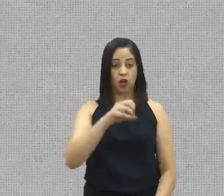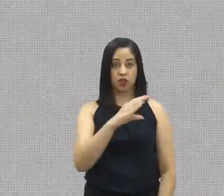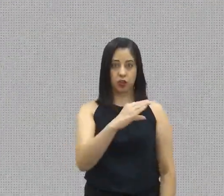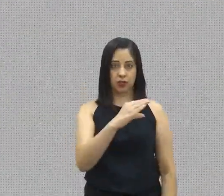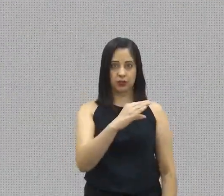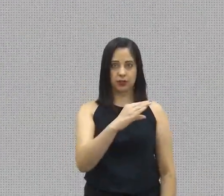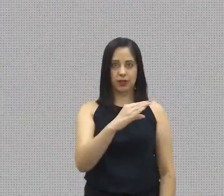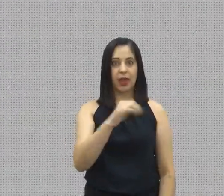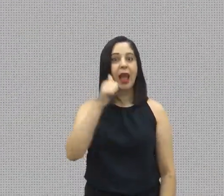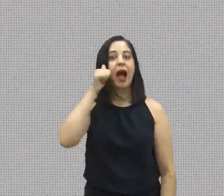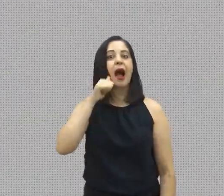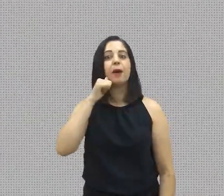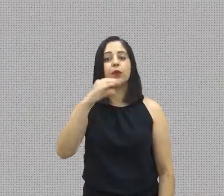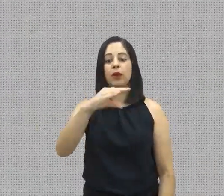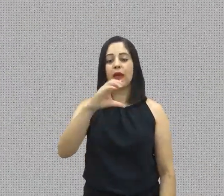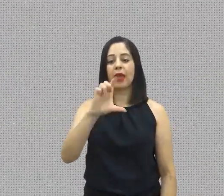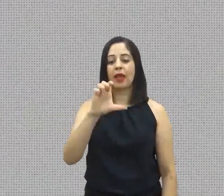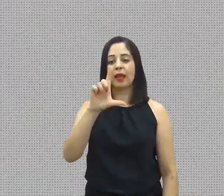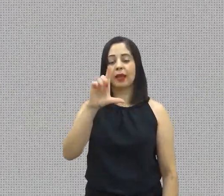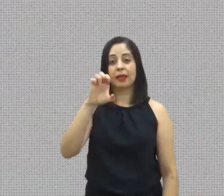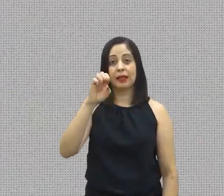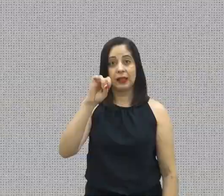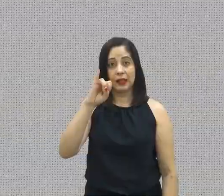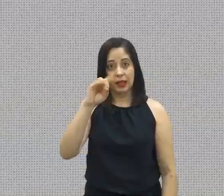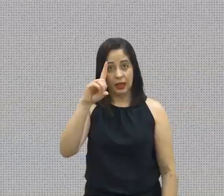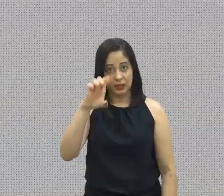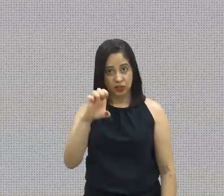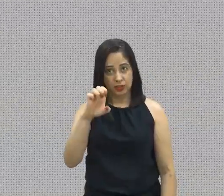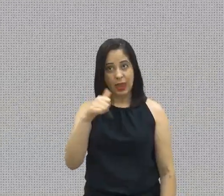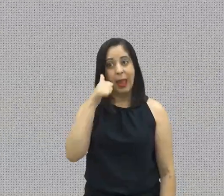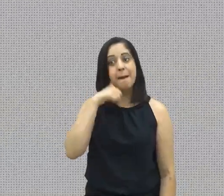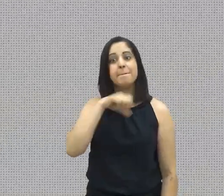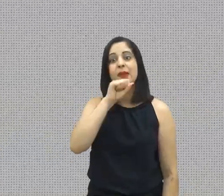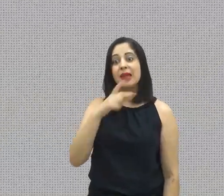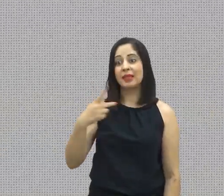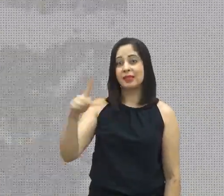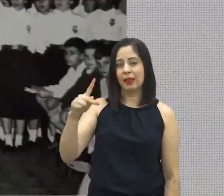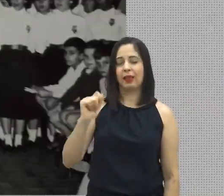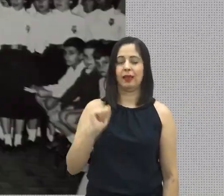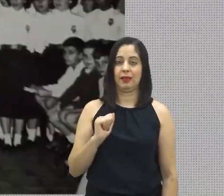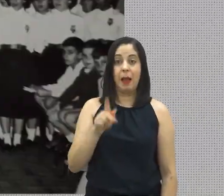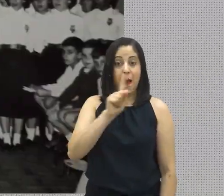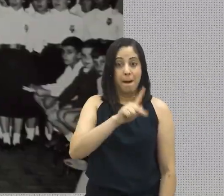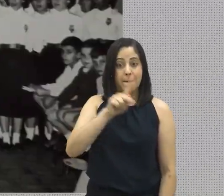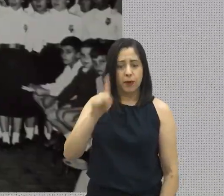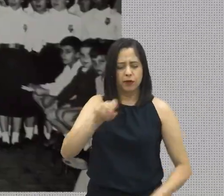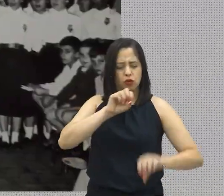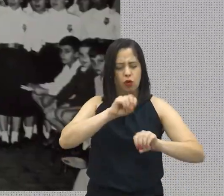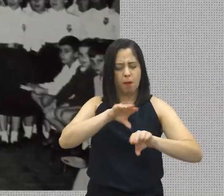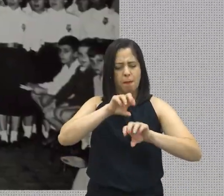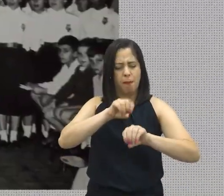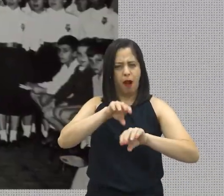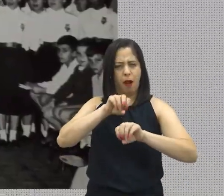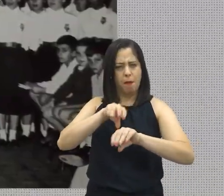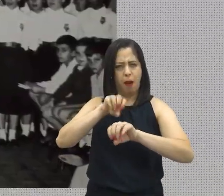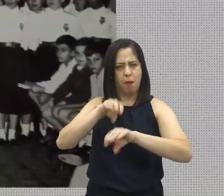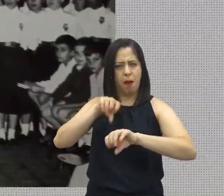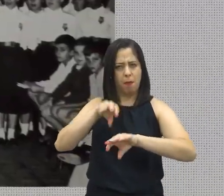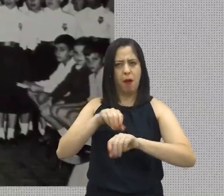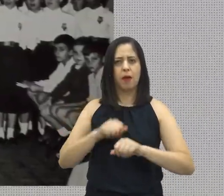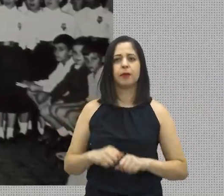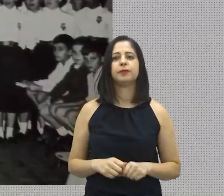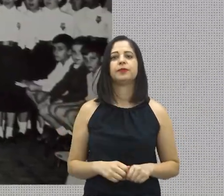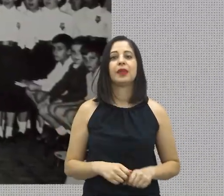a professora Cleide Bonetti Calazans Camargo, passou boa parte da vida. Um exemplo para diversos alunos